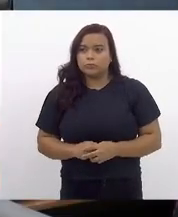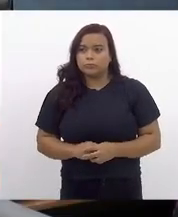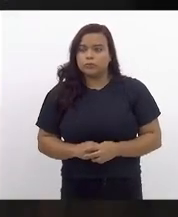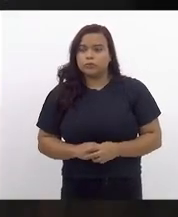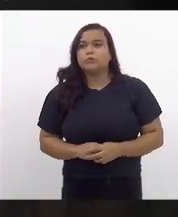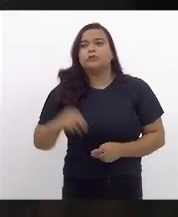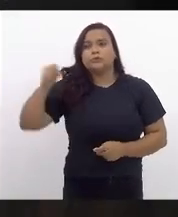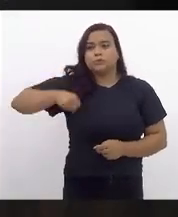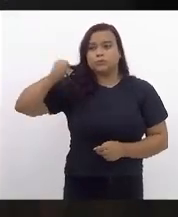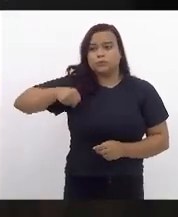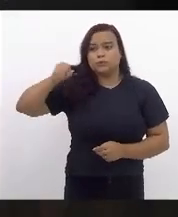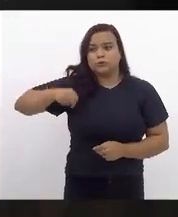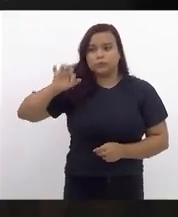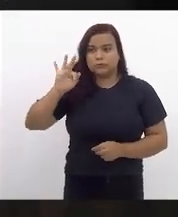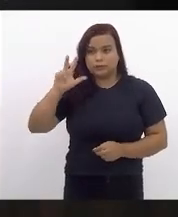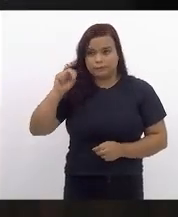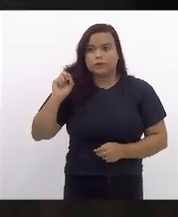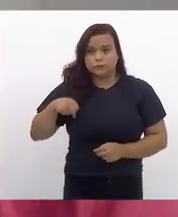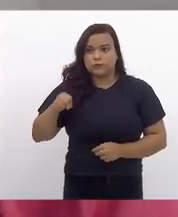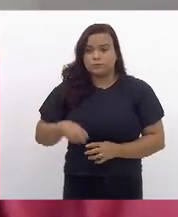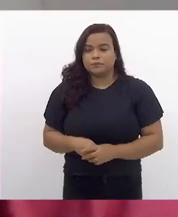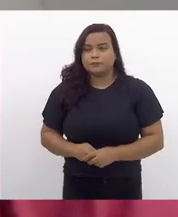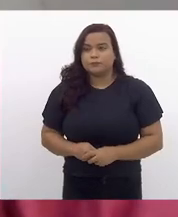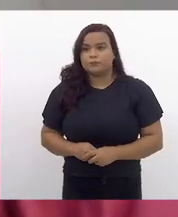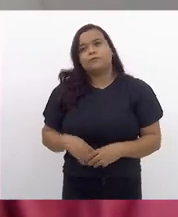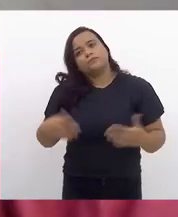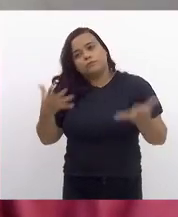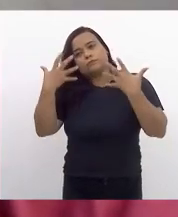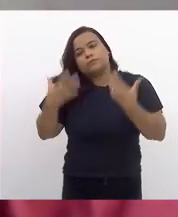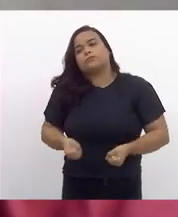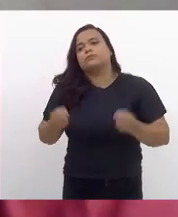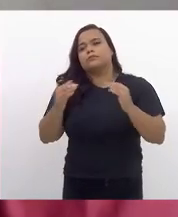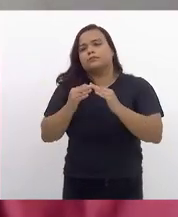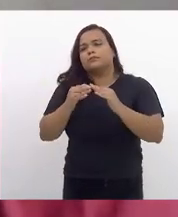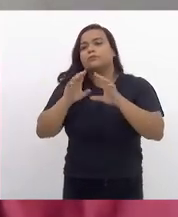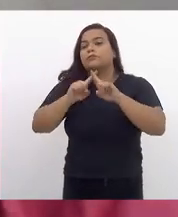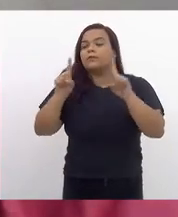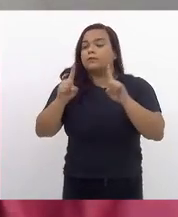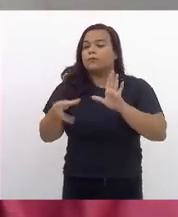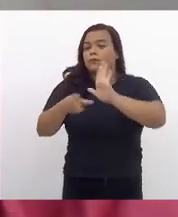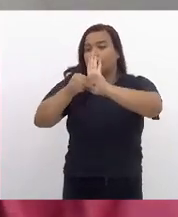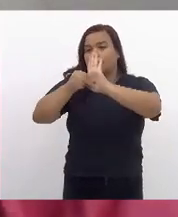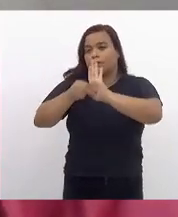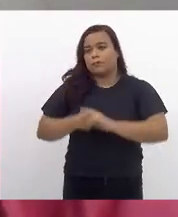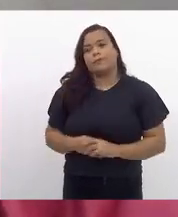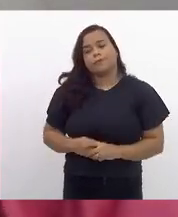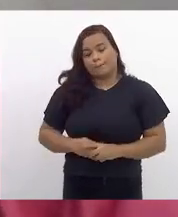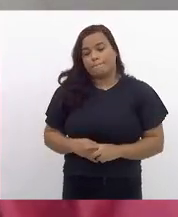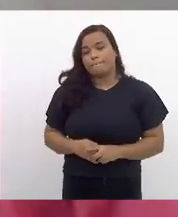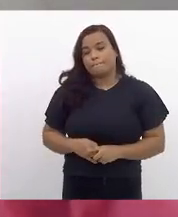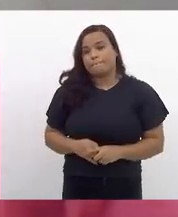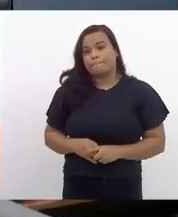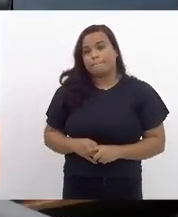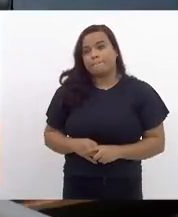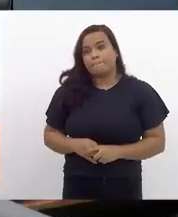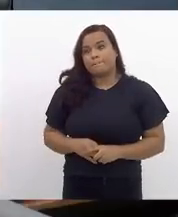5241. Sim, senhor Flávio. É favorável com emenda, senhor presidente.